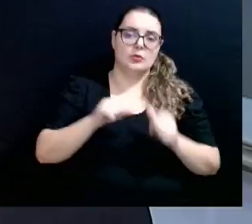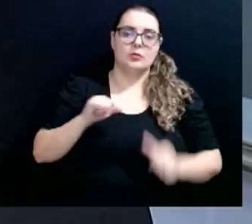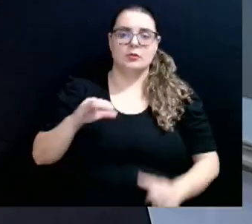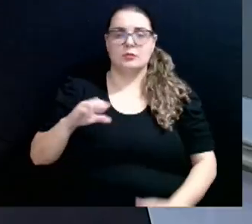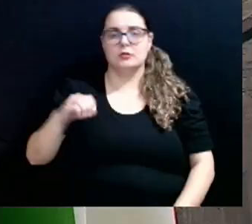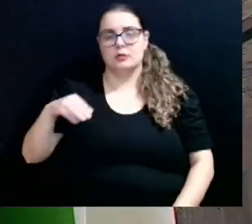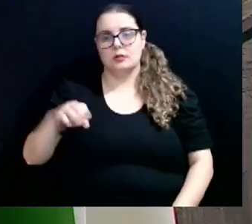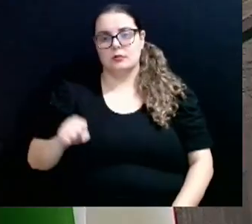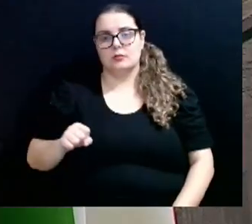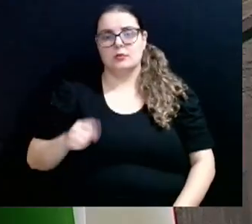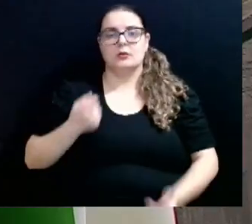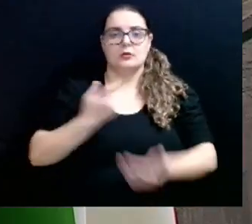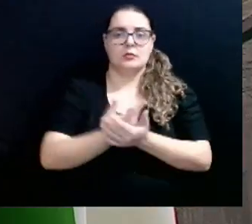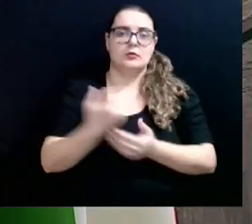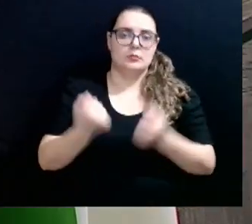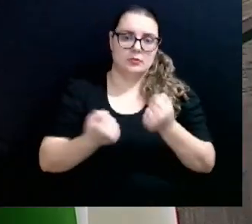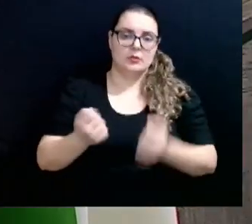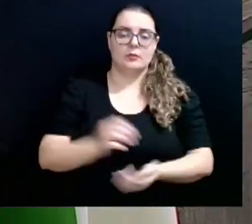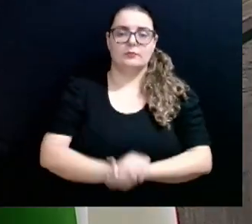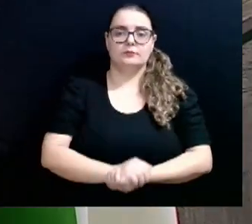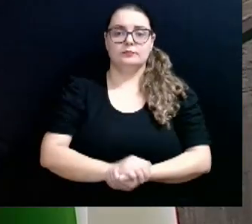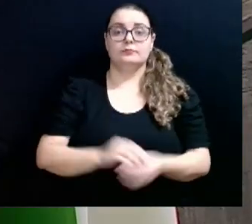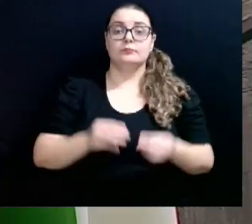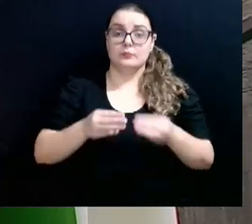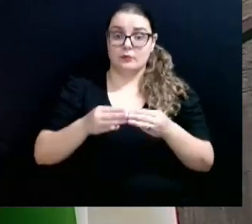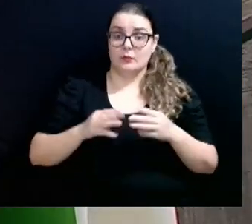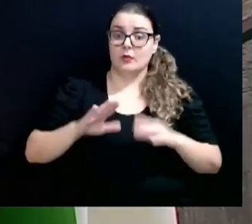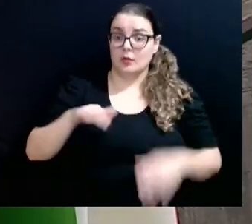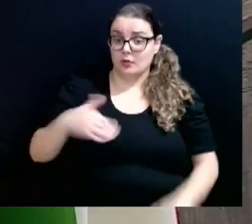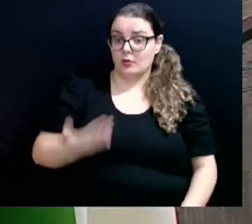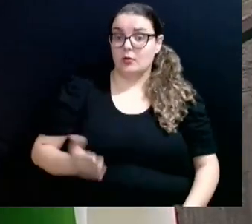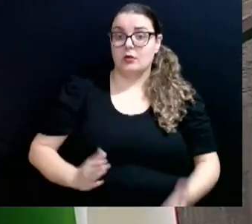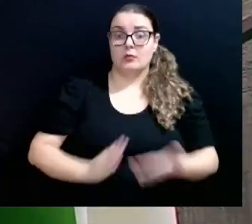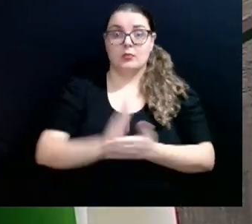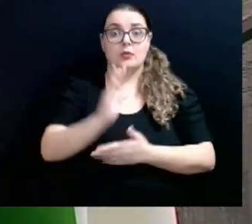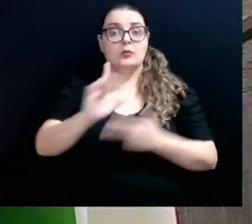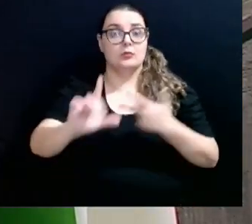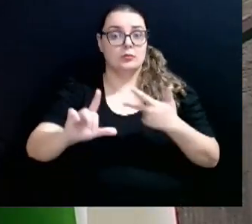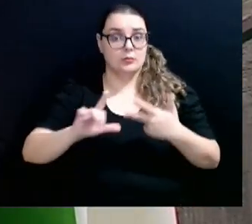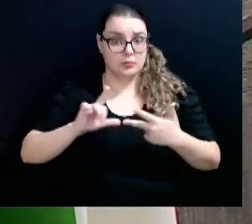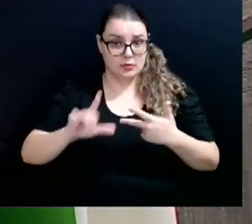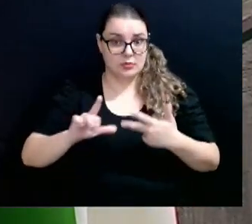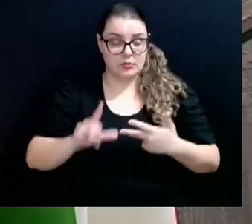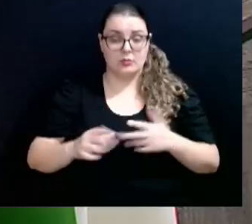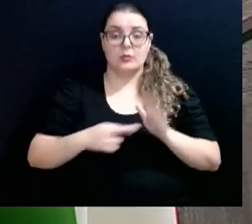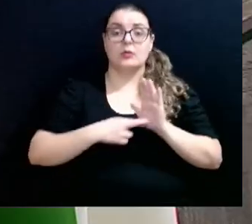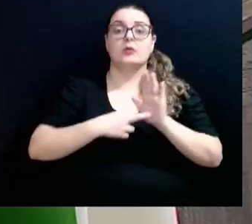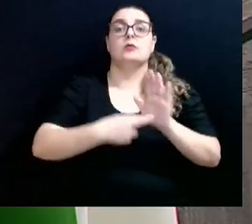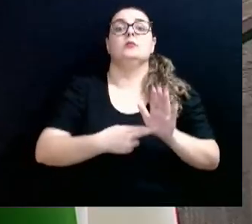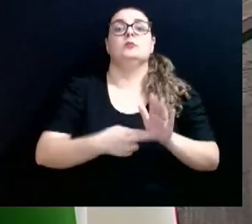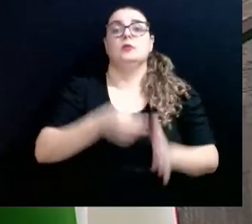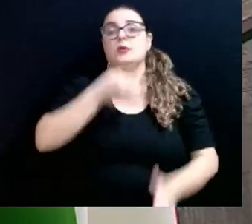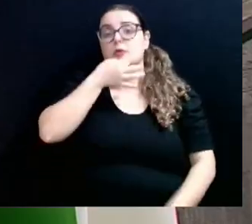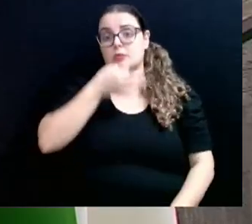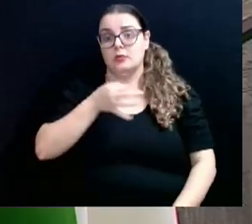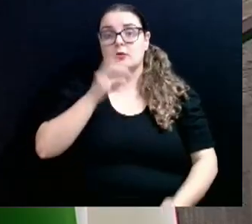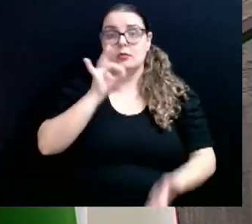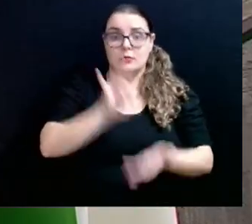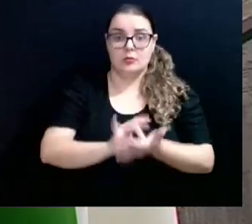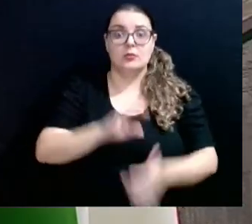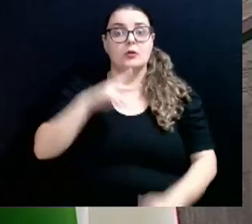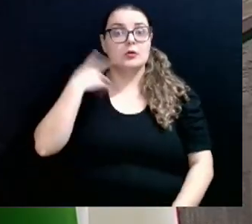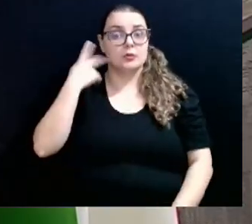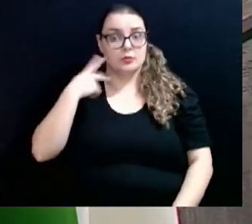veículo automotor. Uma moção, quando aprovada no Legislativo, representa a opinião oficial dos vereadores